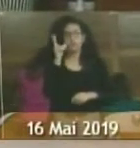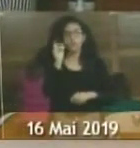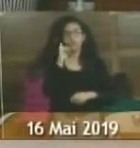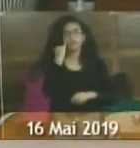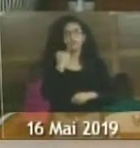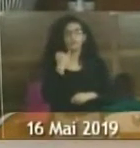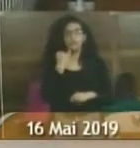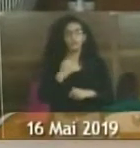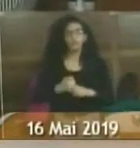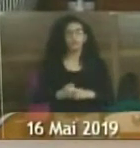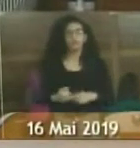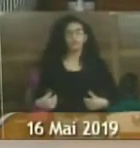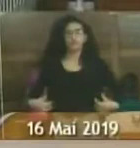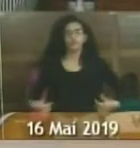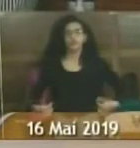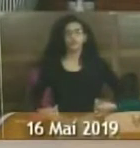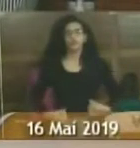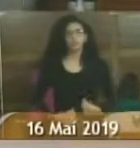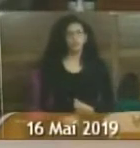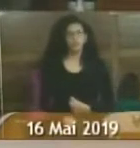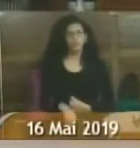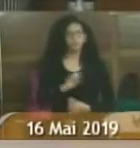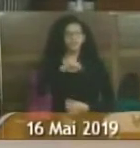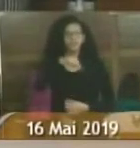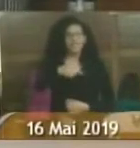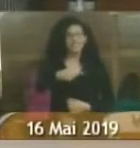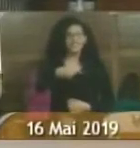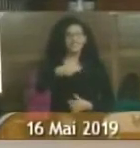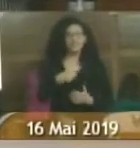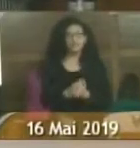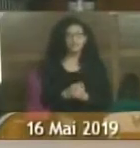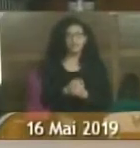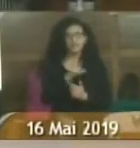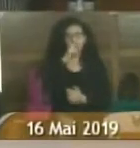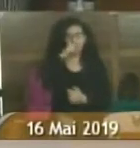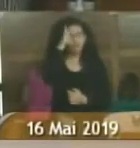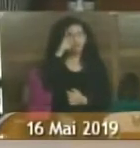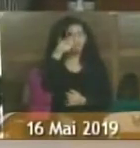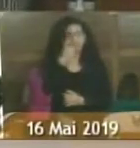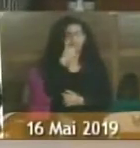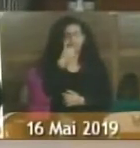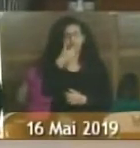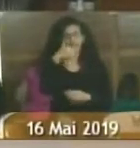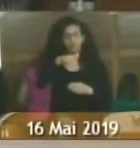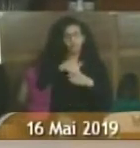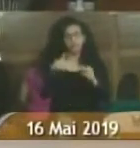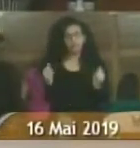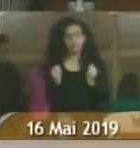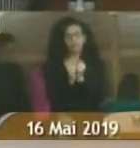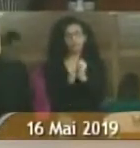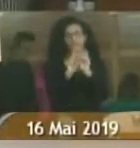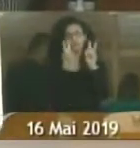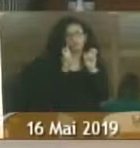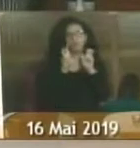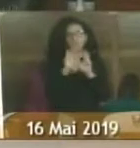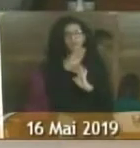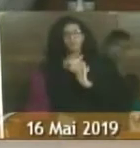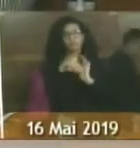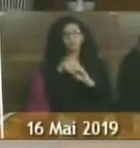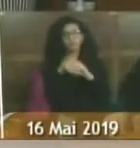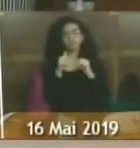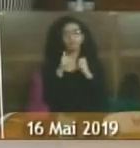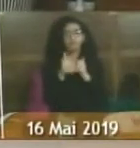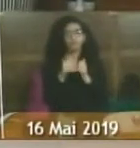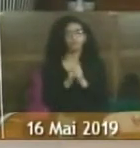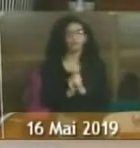Jane Veiga. Após as falas, o vereador Camu Gama solicitou votação das matérias em bloco, o que foi aprovado.